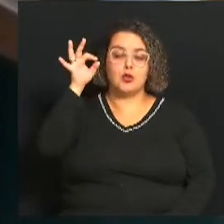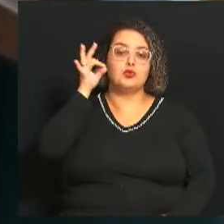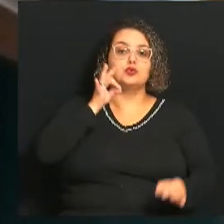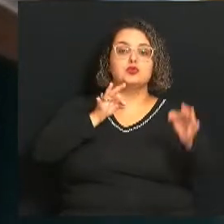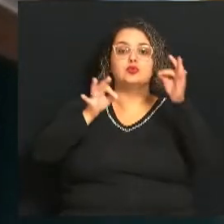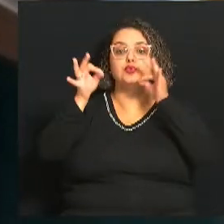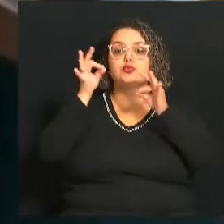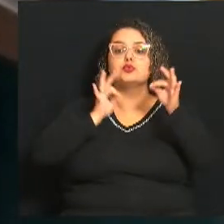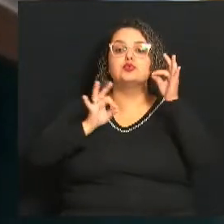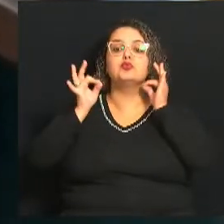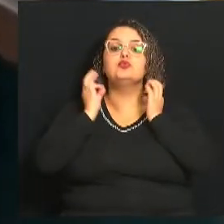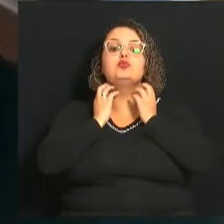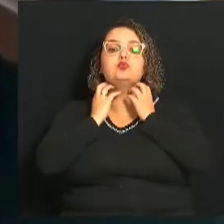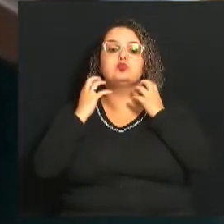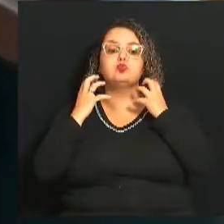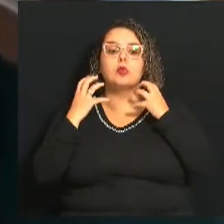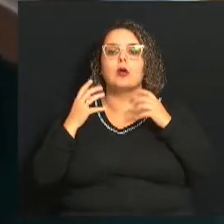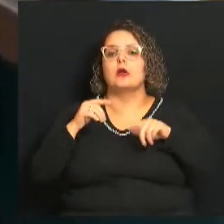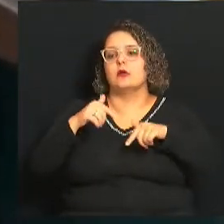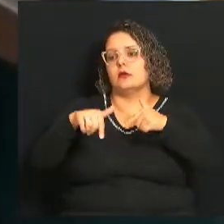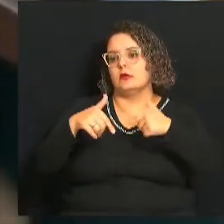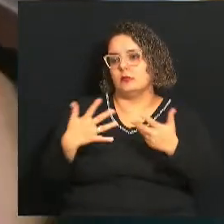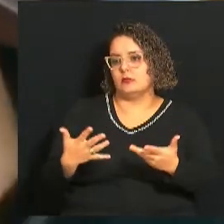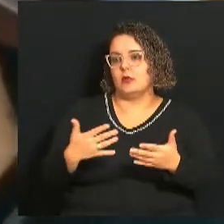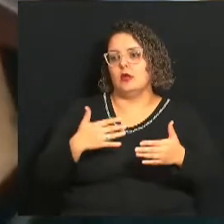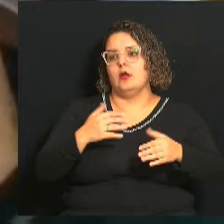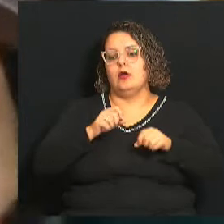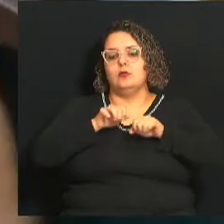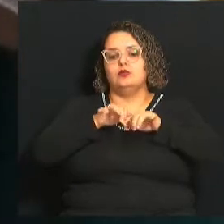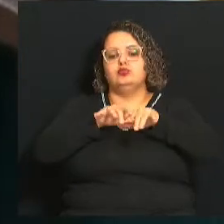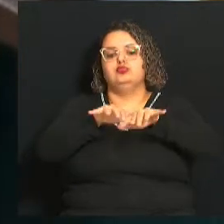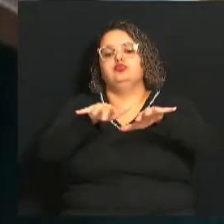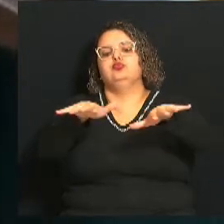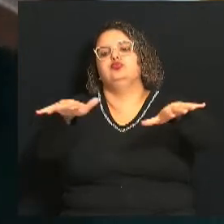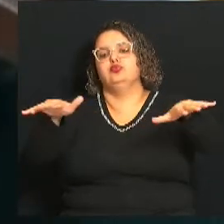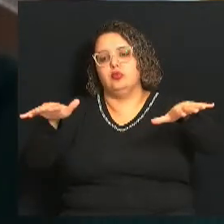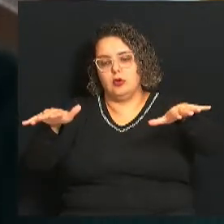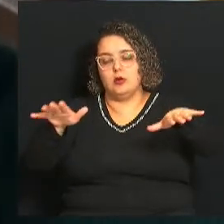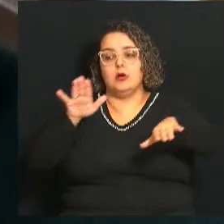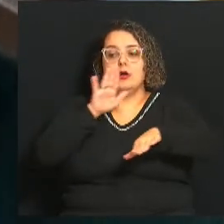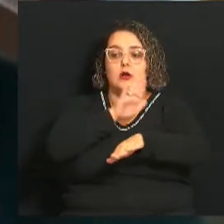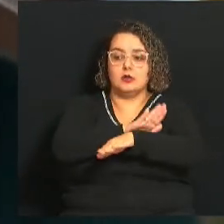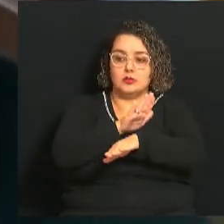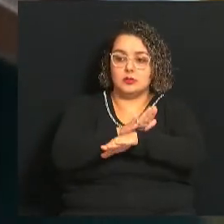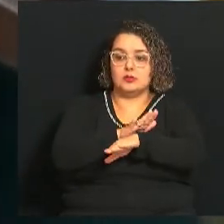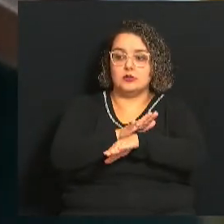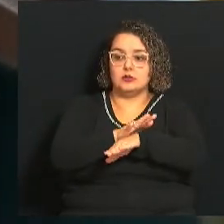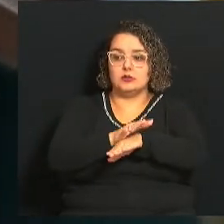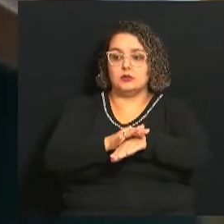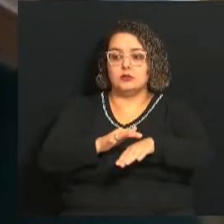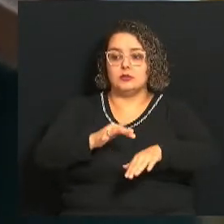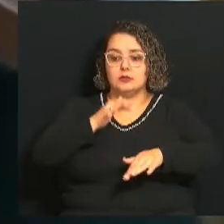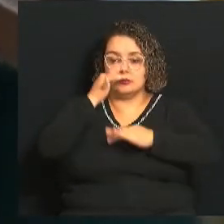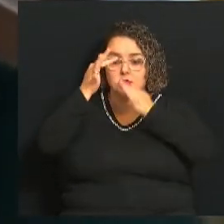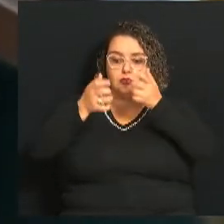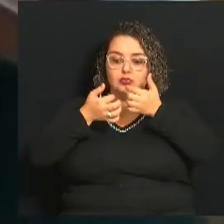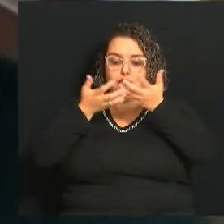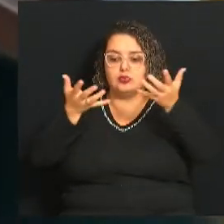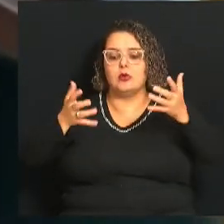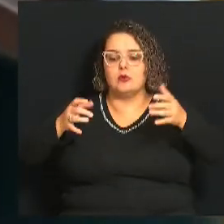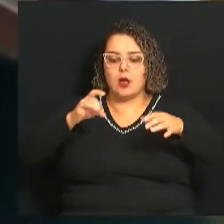Abelhas, que trabalham aí a polinização, ajudando aí na frutificação dessas